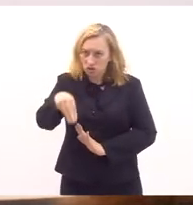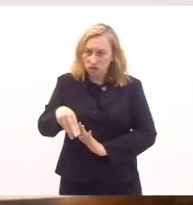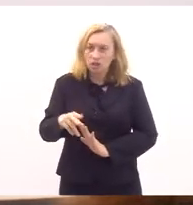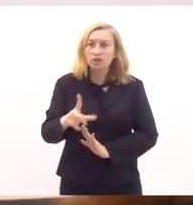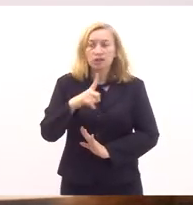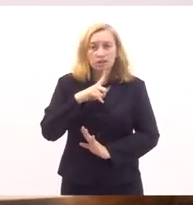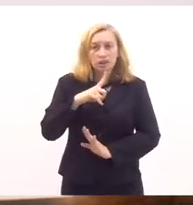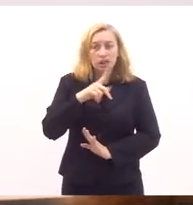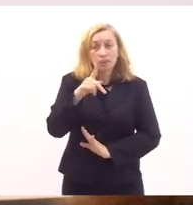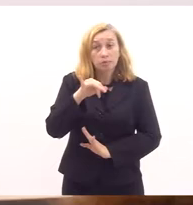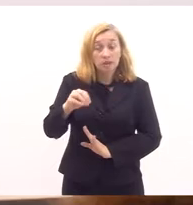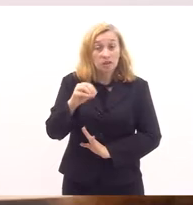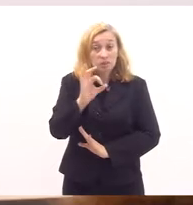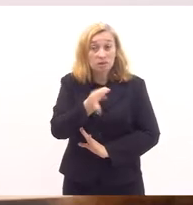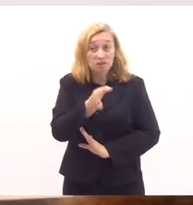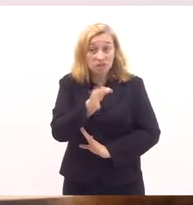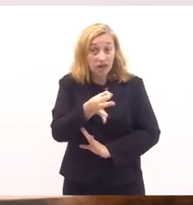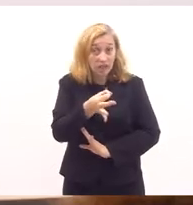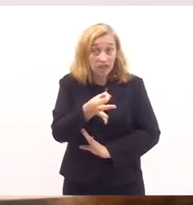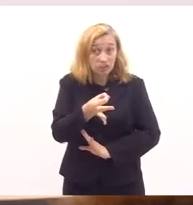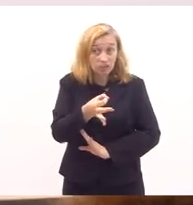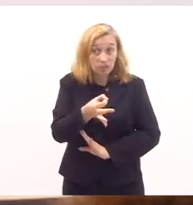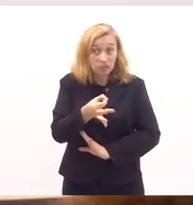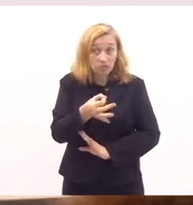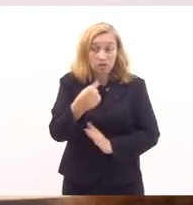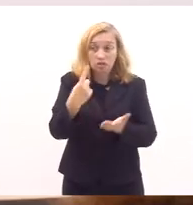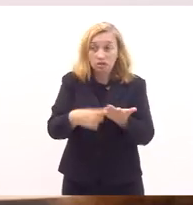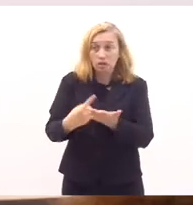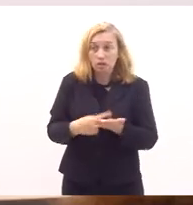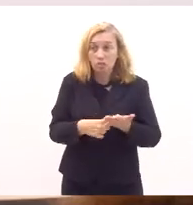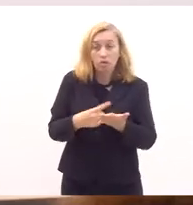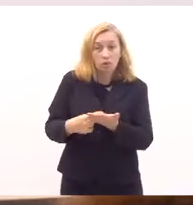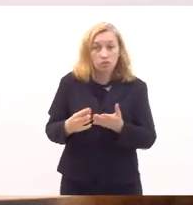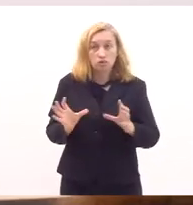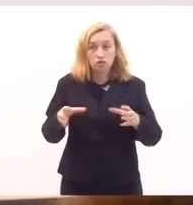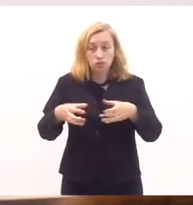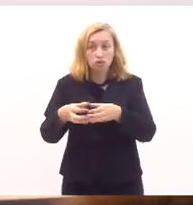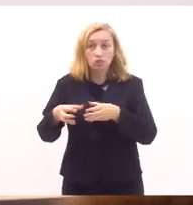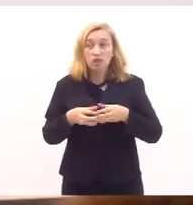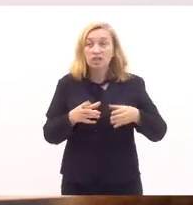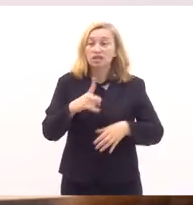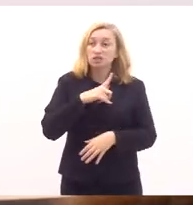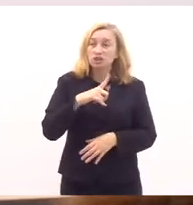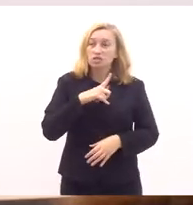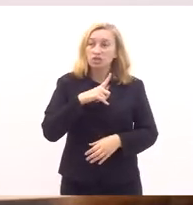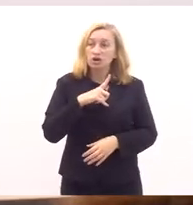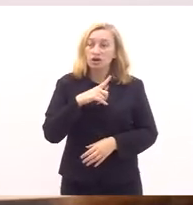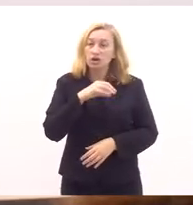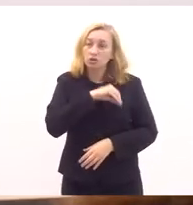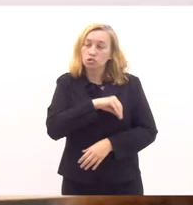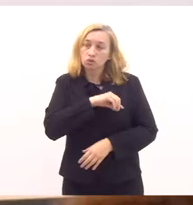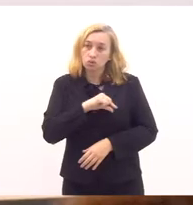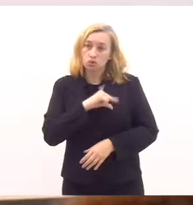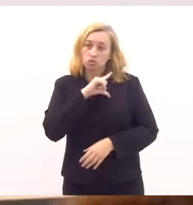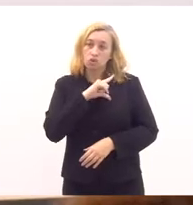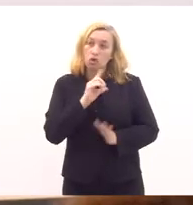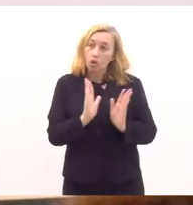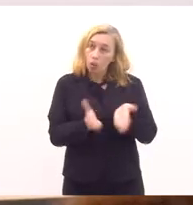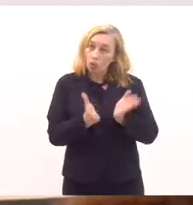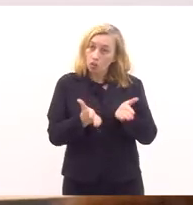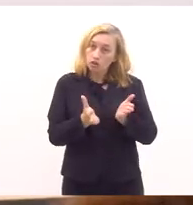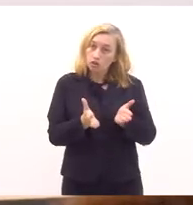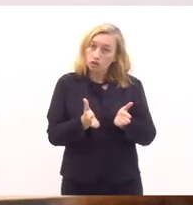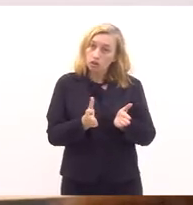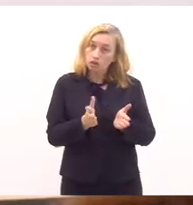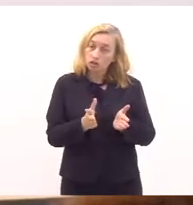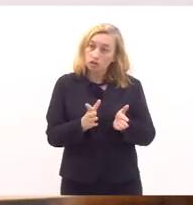têm pisos definidos em convenções em acordos coletivos. Então, se você tiver um aumento no piso hoje, esse aumento